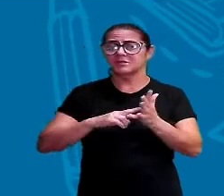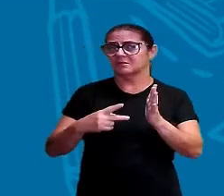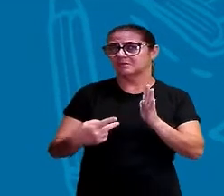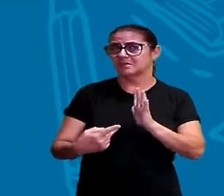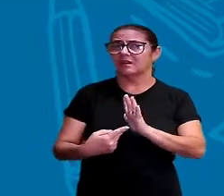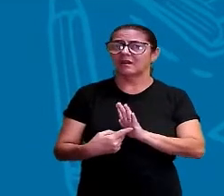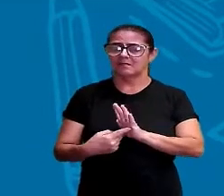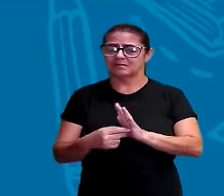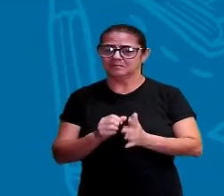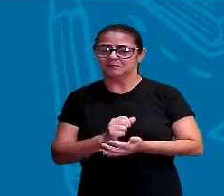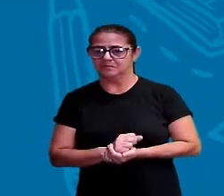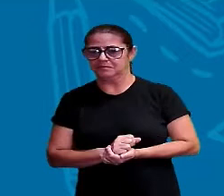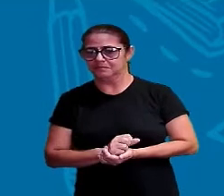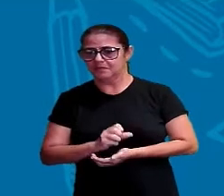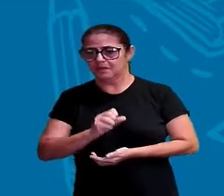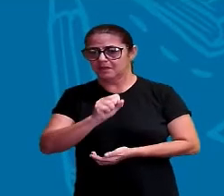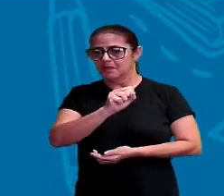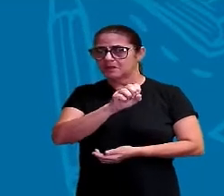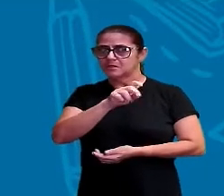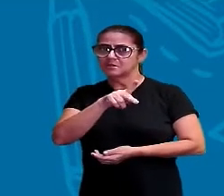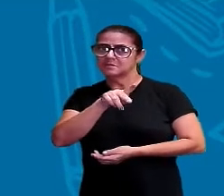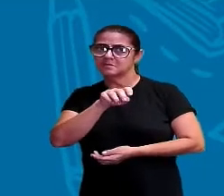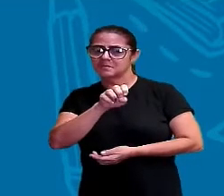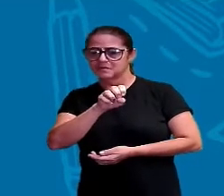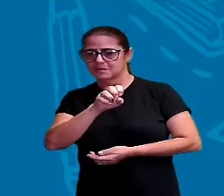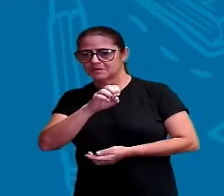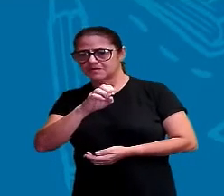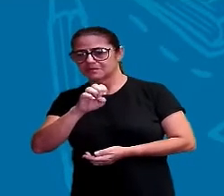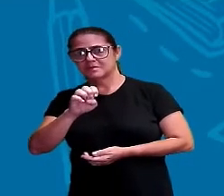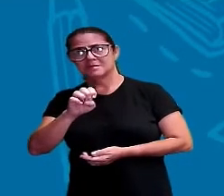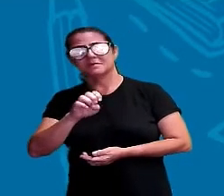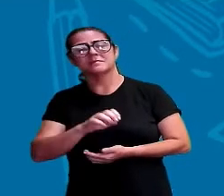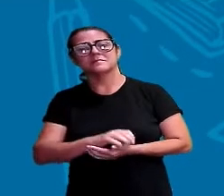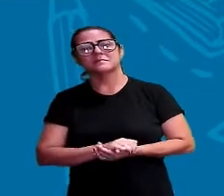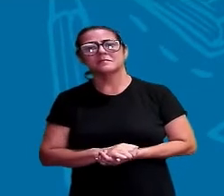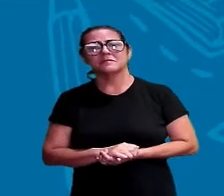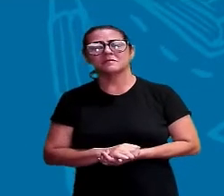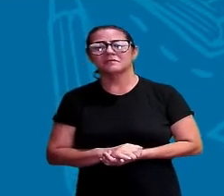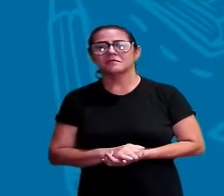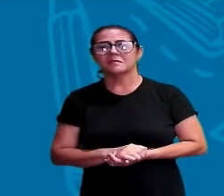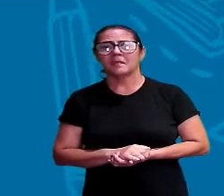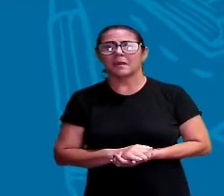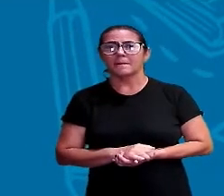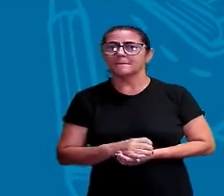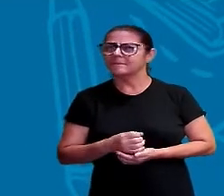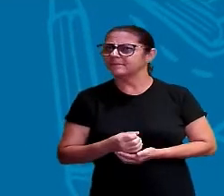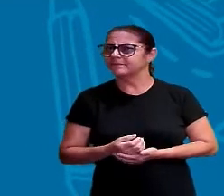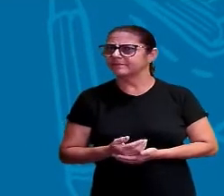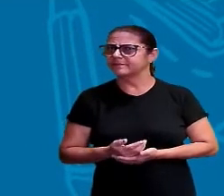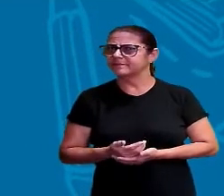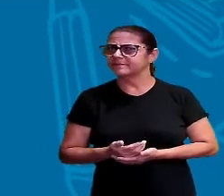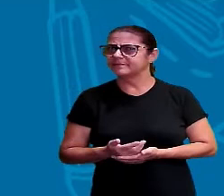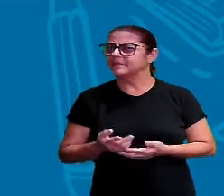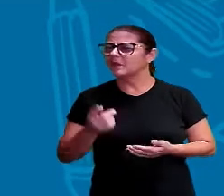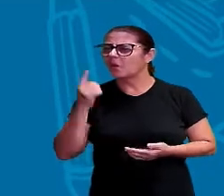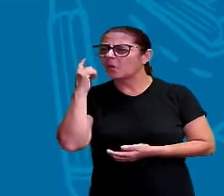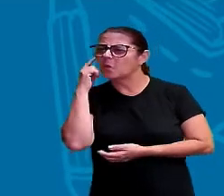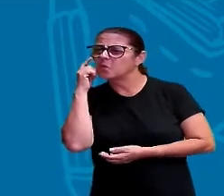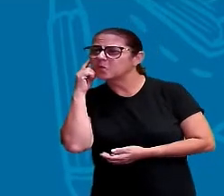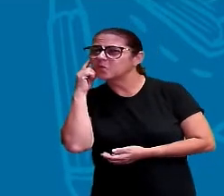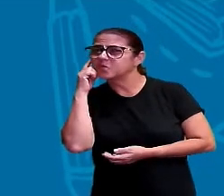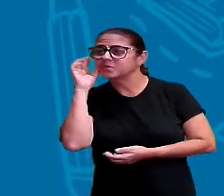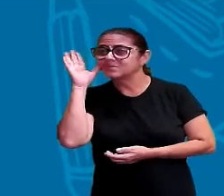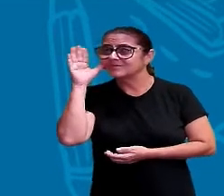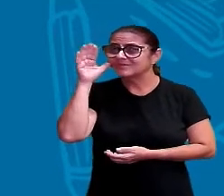que a palavra space ela pode nos dar? Então vamos lá. Bom, vocês estão curiosos aí em casa,